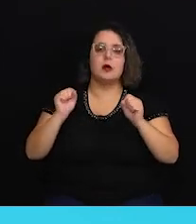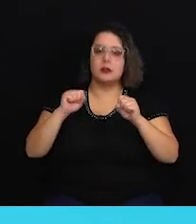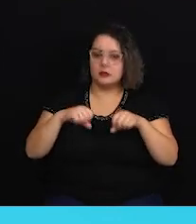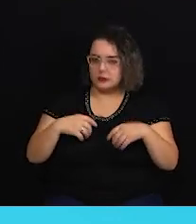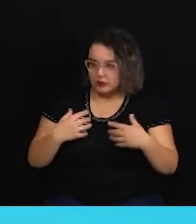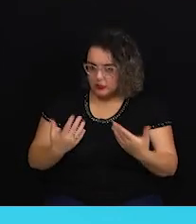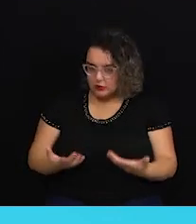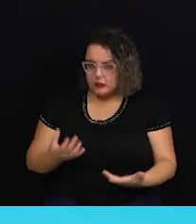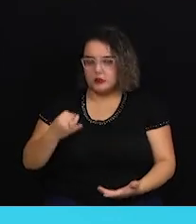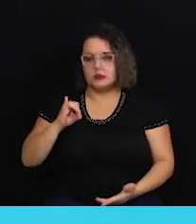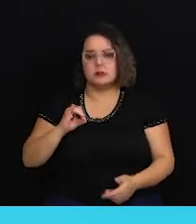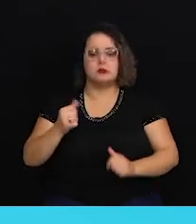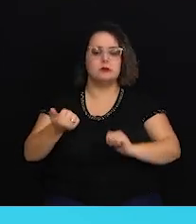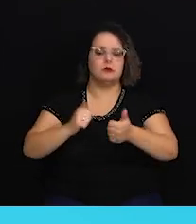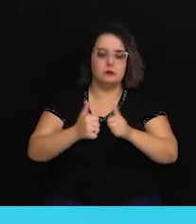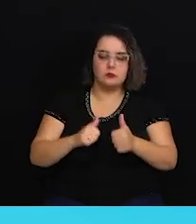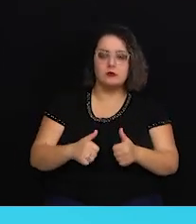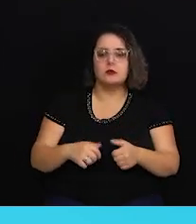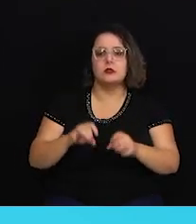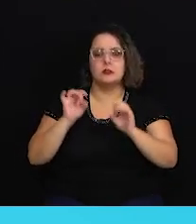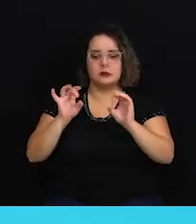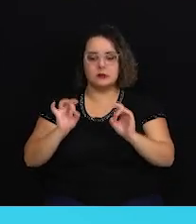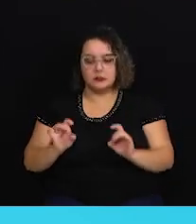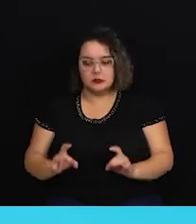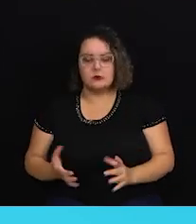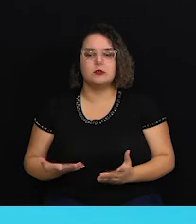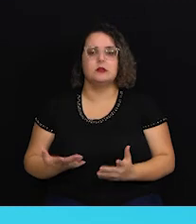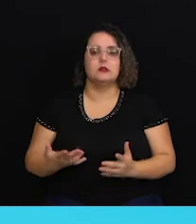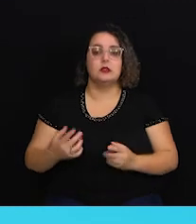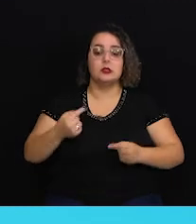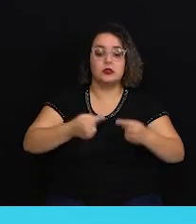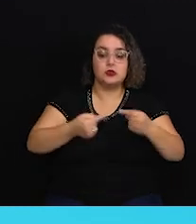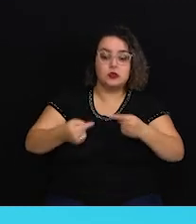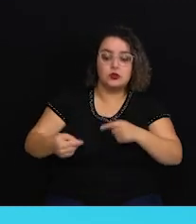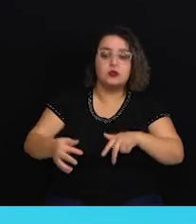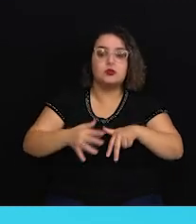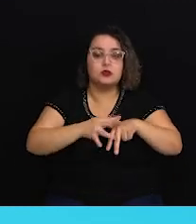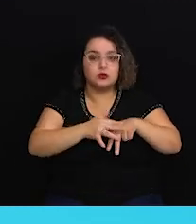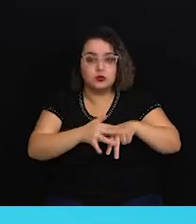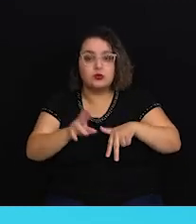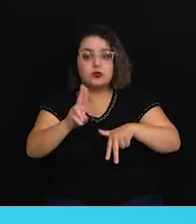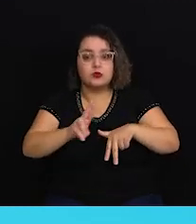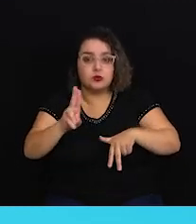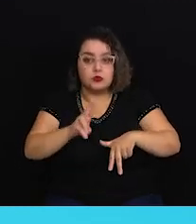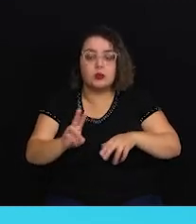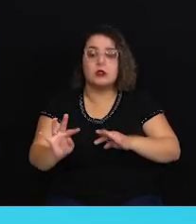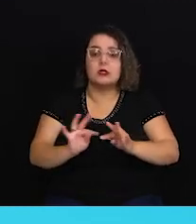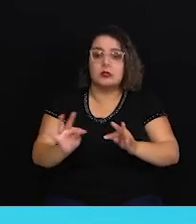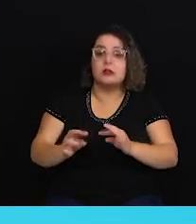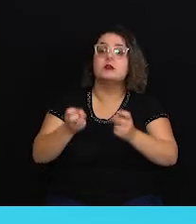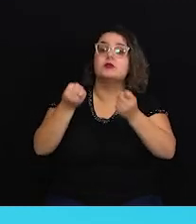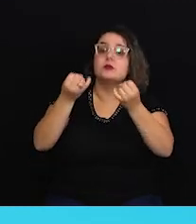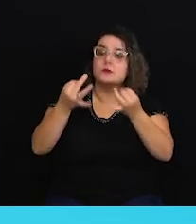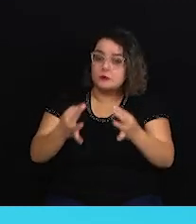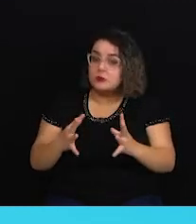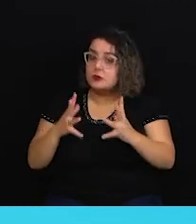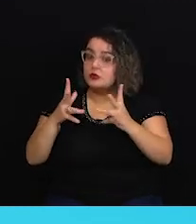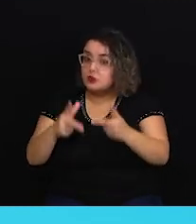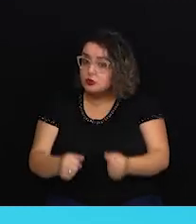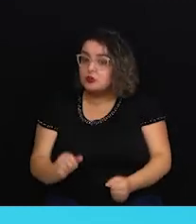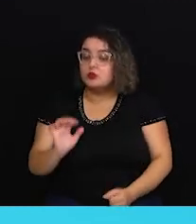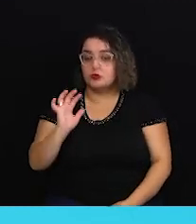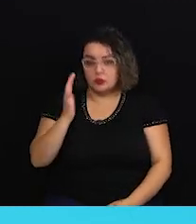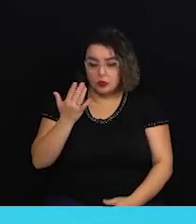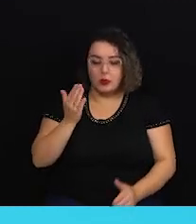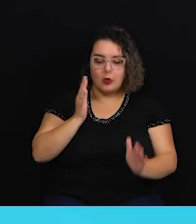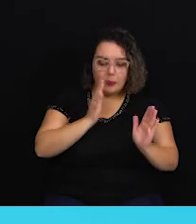todos os exames, se é necessário alguma avaliação, discute com o paciente qual vai ser a técnica utilizada da anestesia, explica para ele tudo o que vai